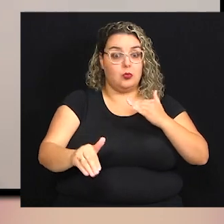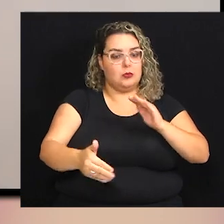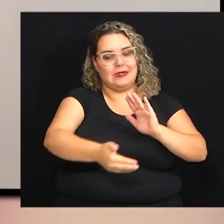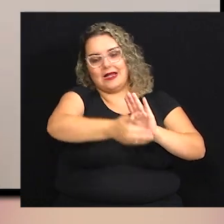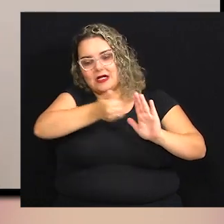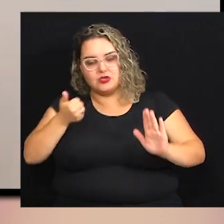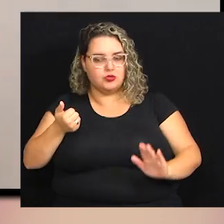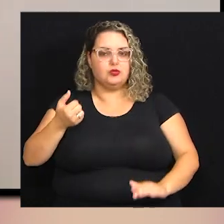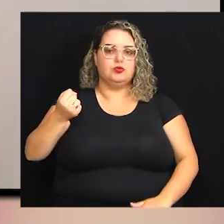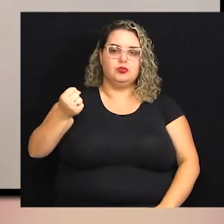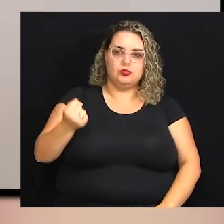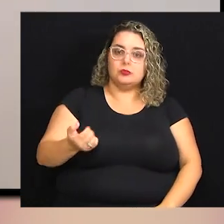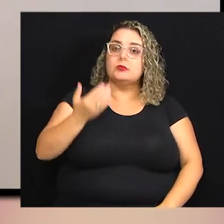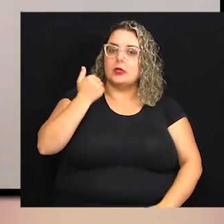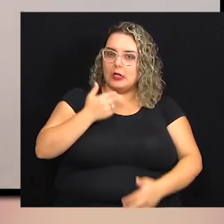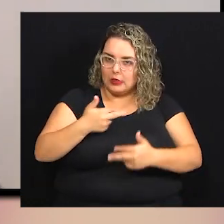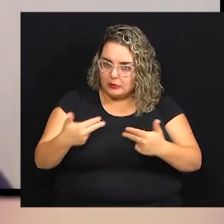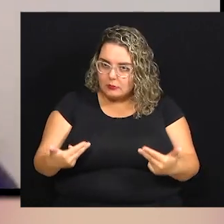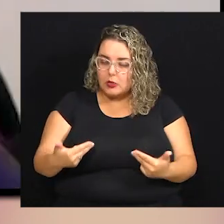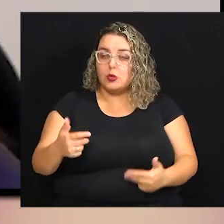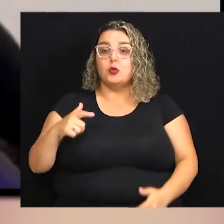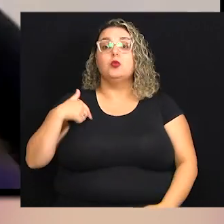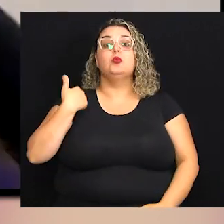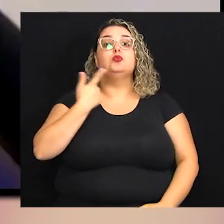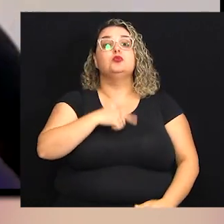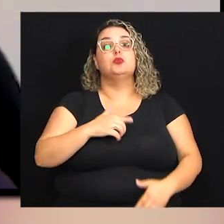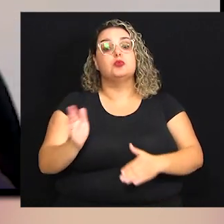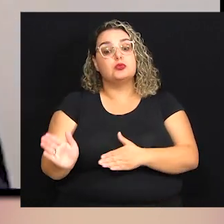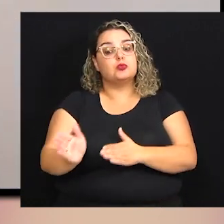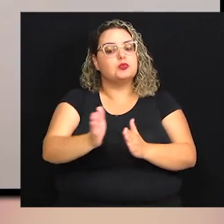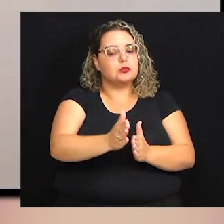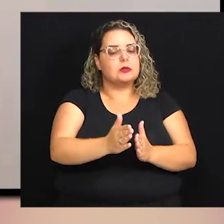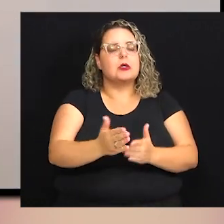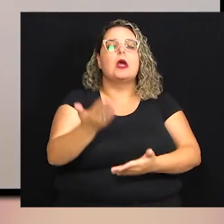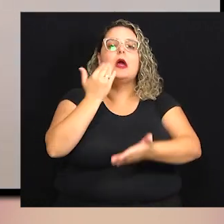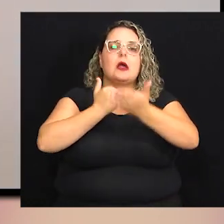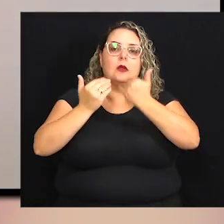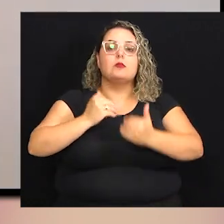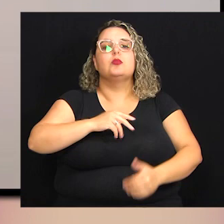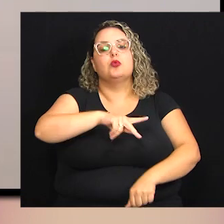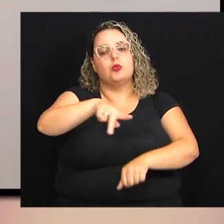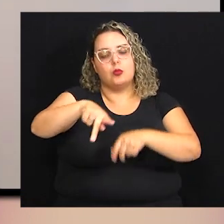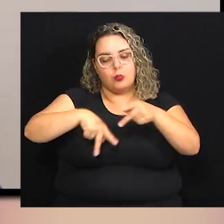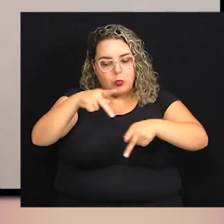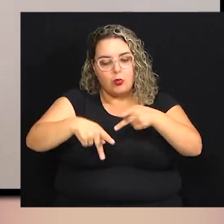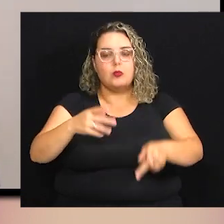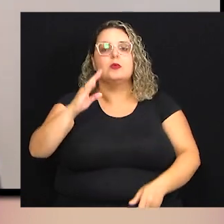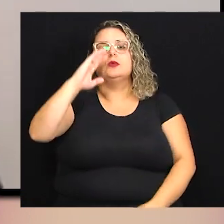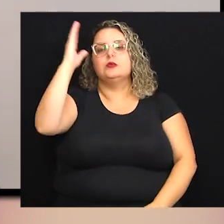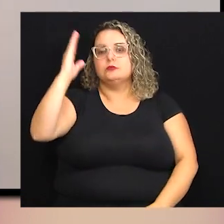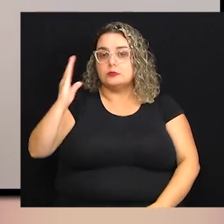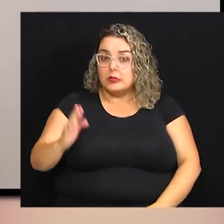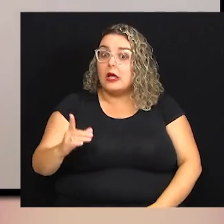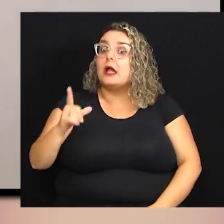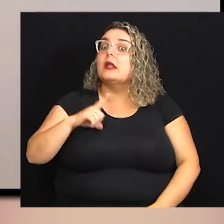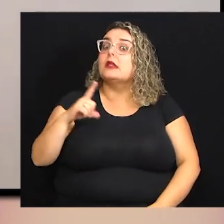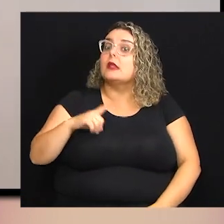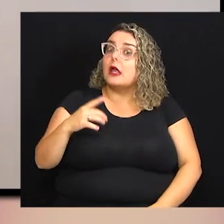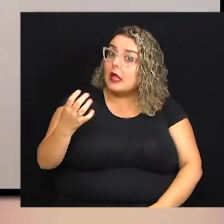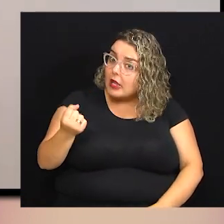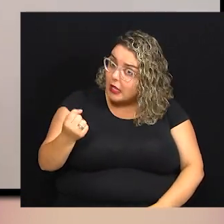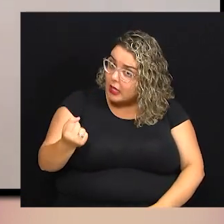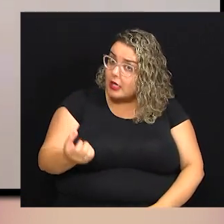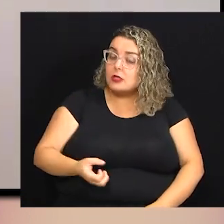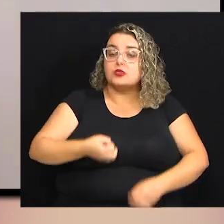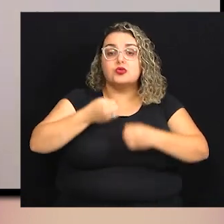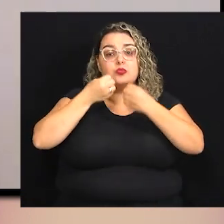contra a retirada do leite da dieta. O nosso guia alimentar da população brasileira tem uma quantidade de